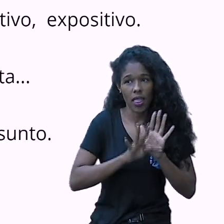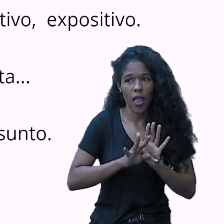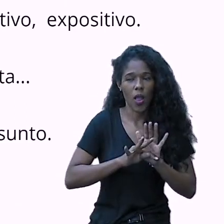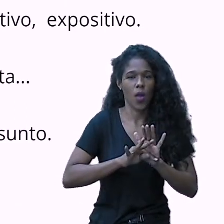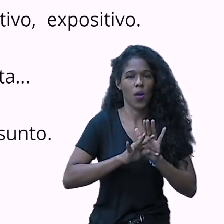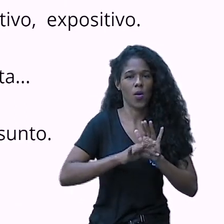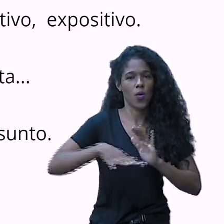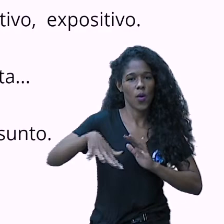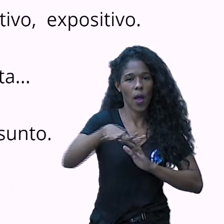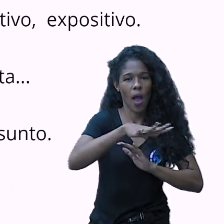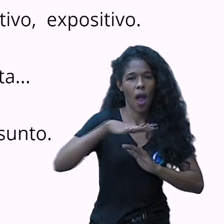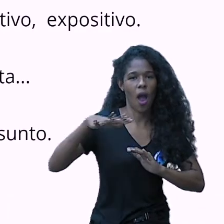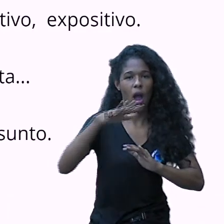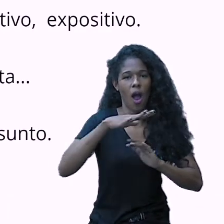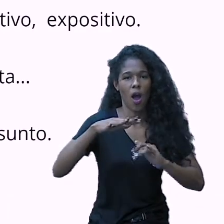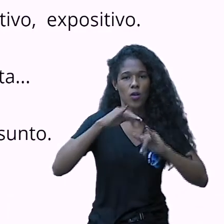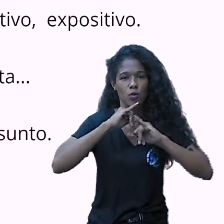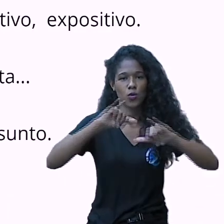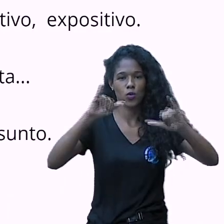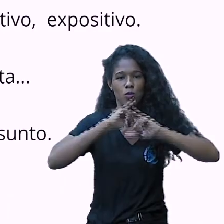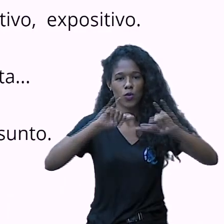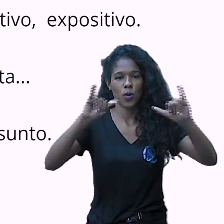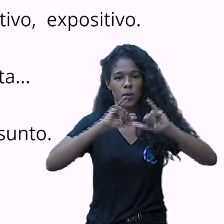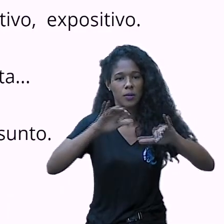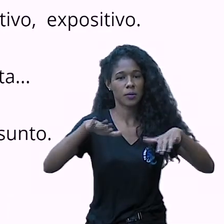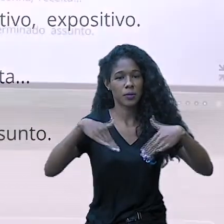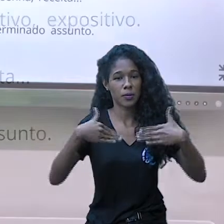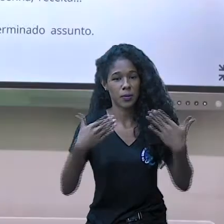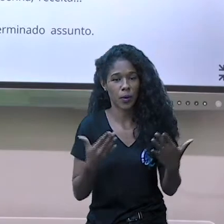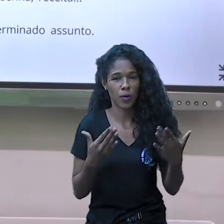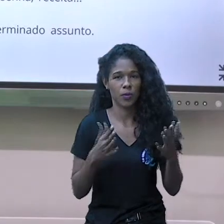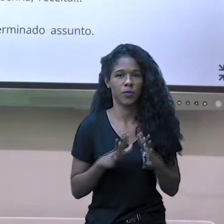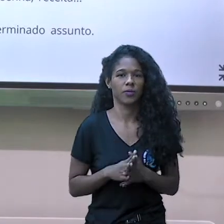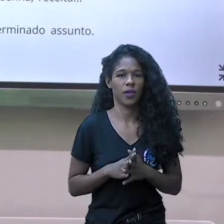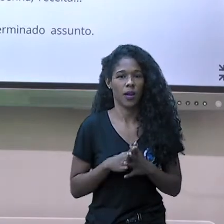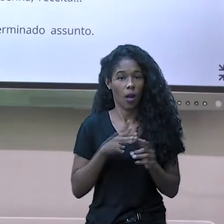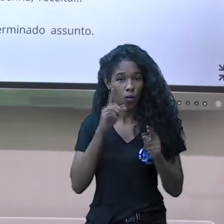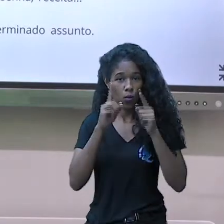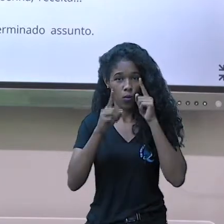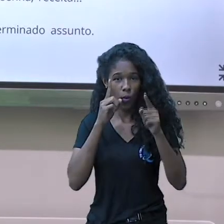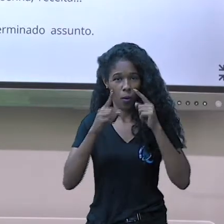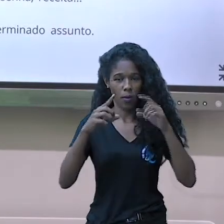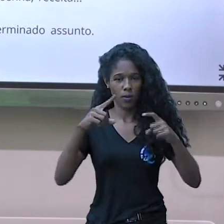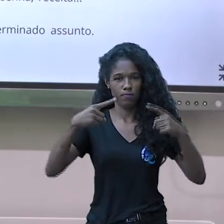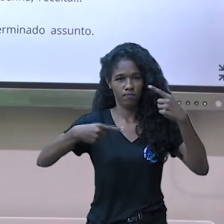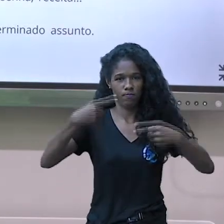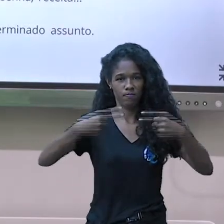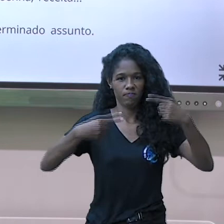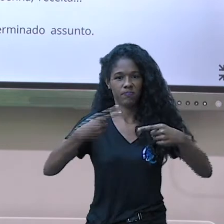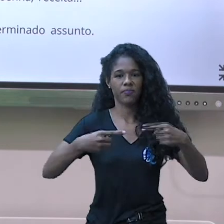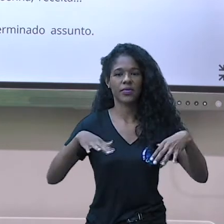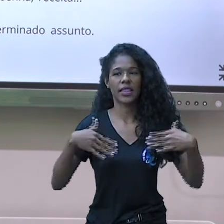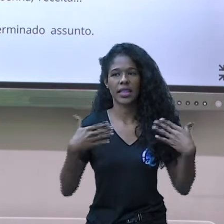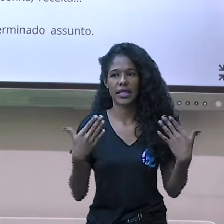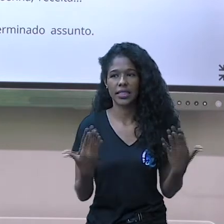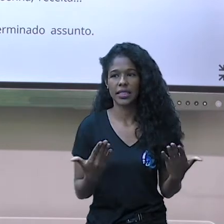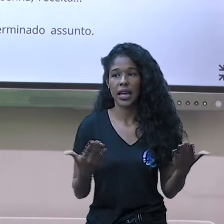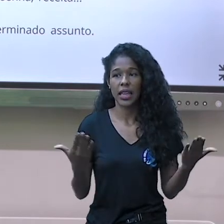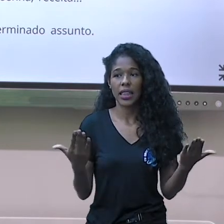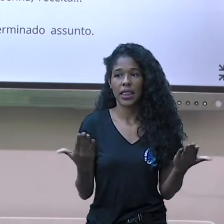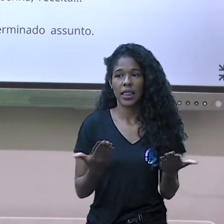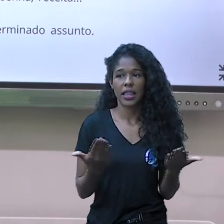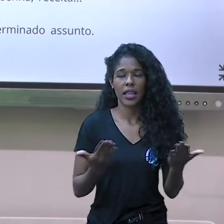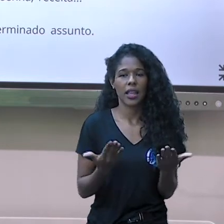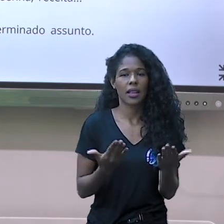Textos narrativos. Nossa, gente, hoje eu acho que eu caprichei demais para vocês, hein? Também chamados de texto instrucional, que